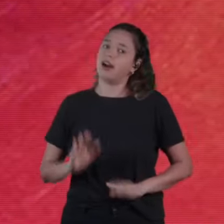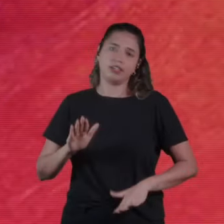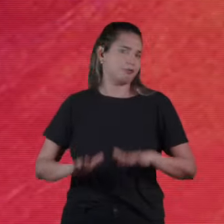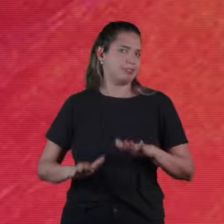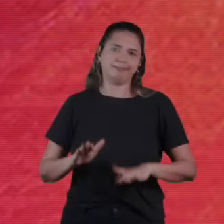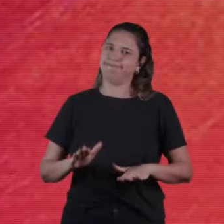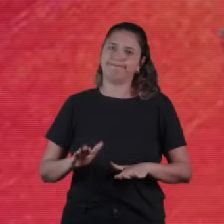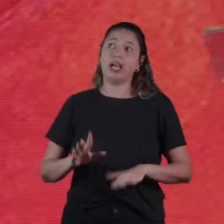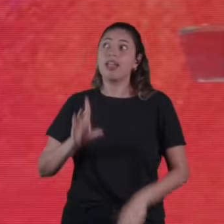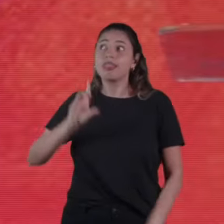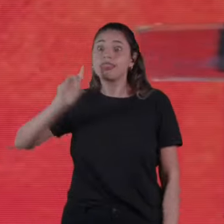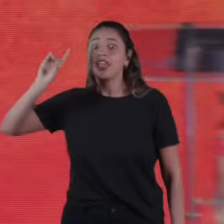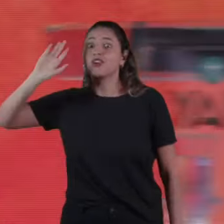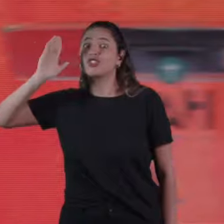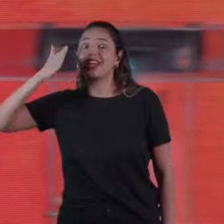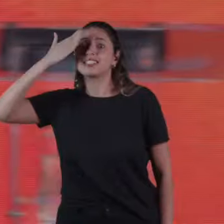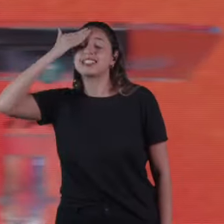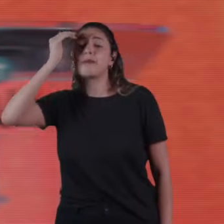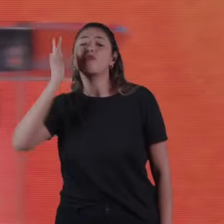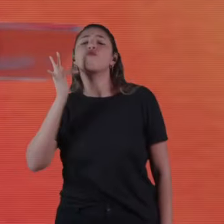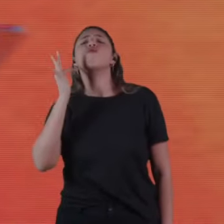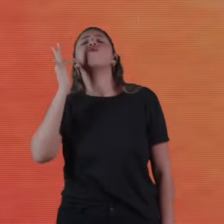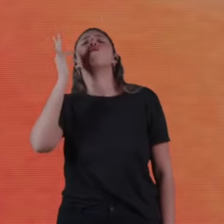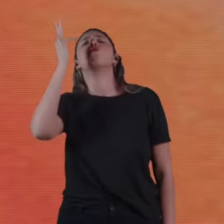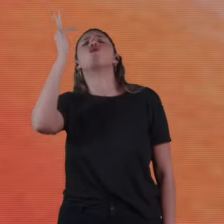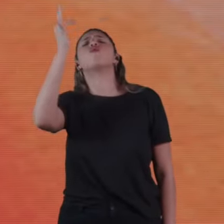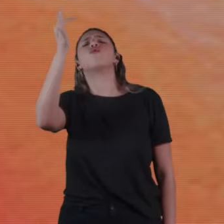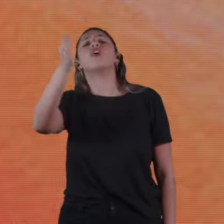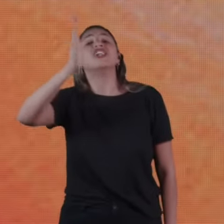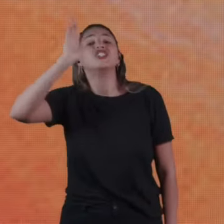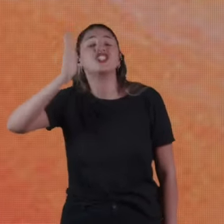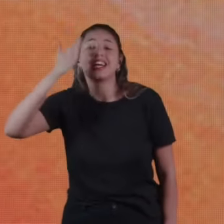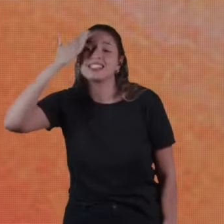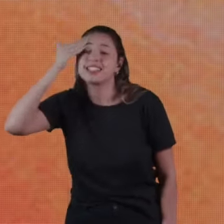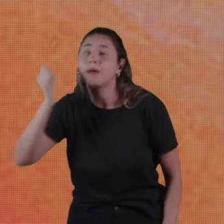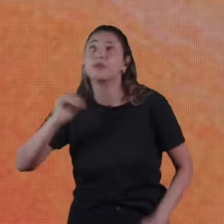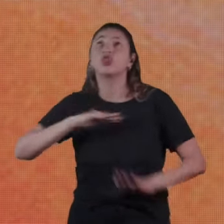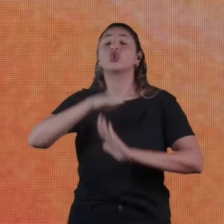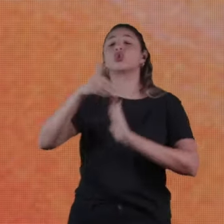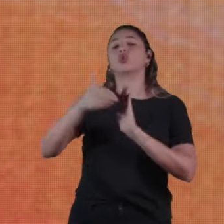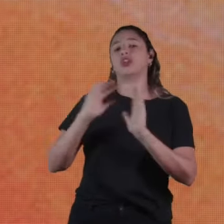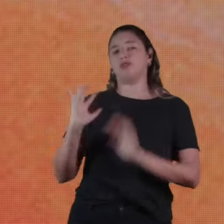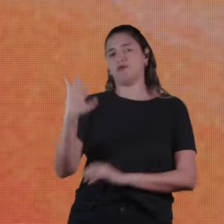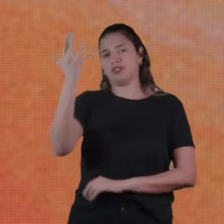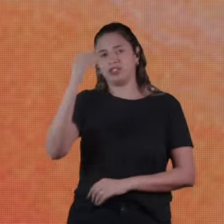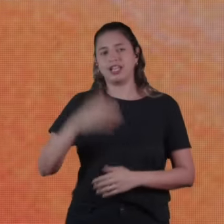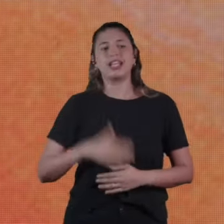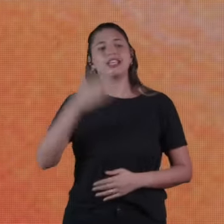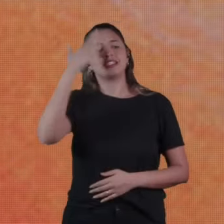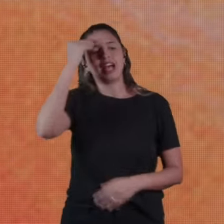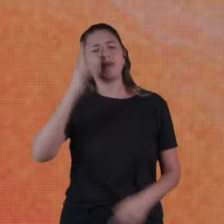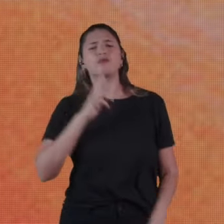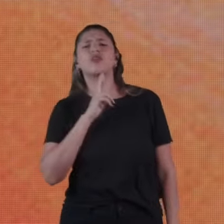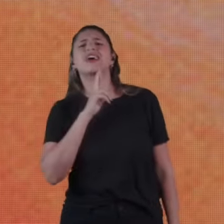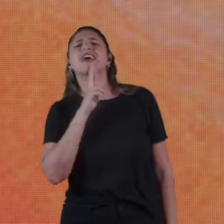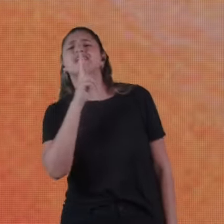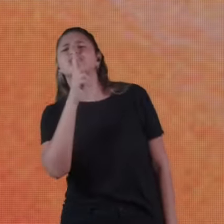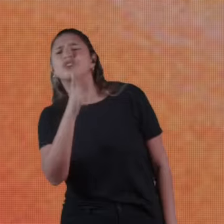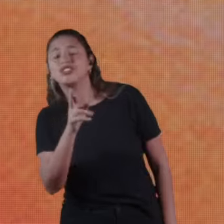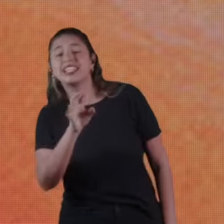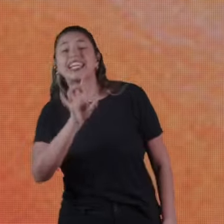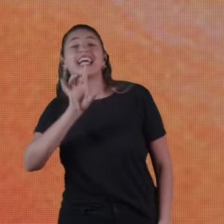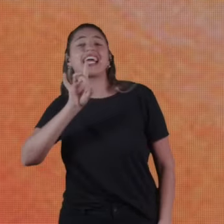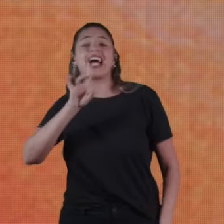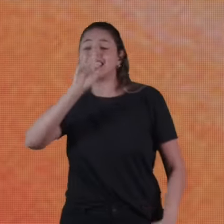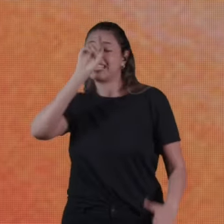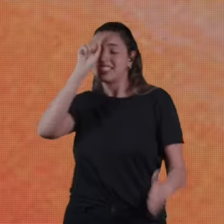conhece o futuro, Ele sabe o que vai acontecer, Ele sabe quais serão os resultados de cada decisão.